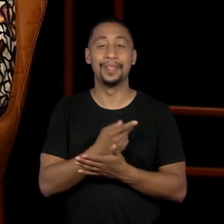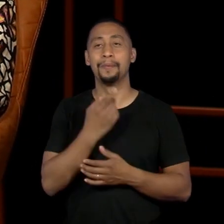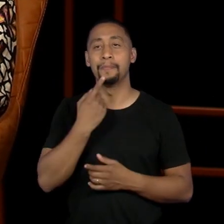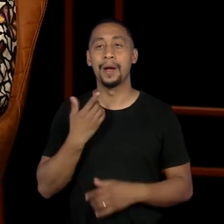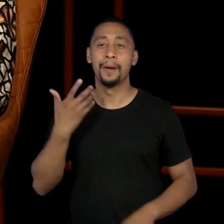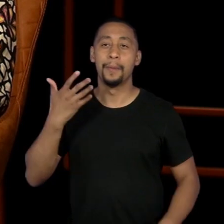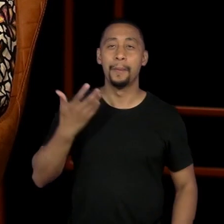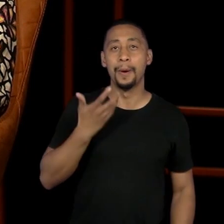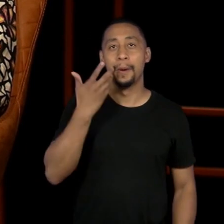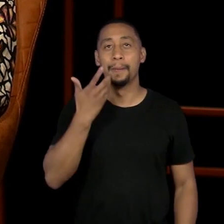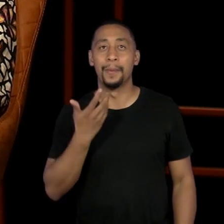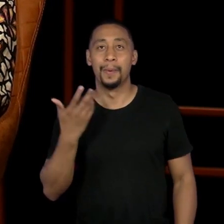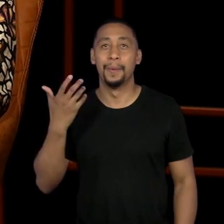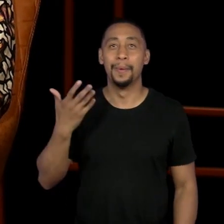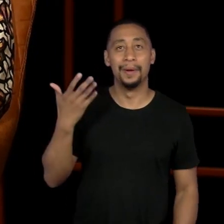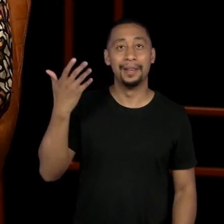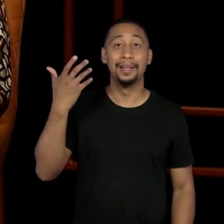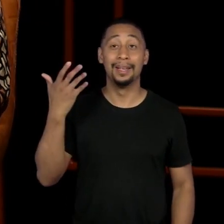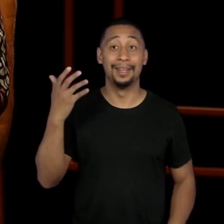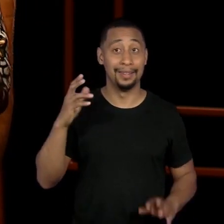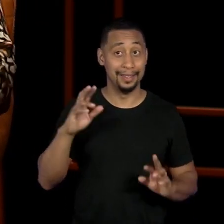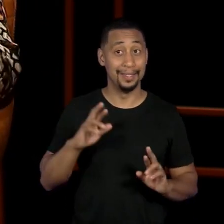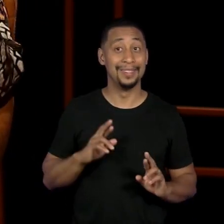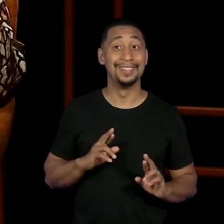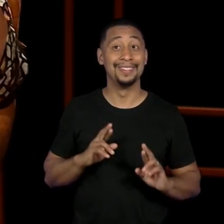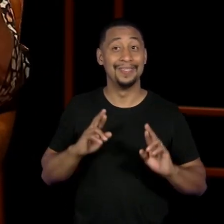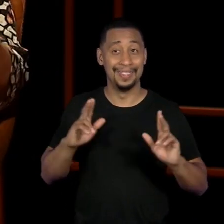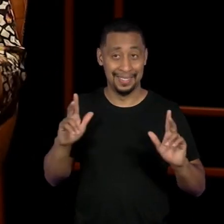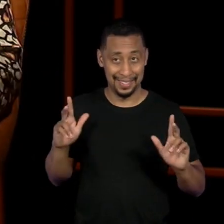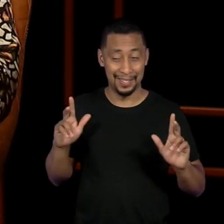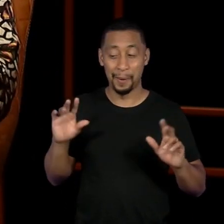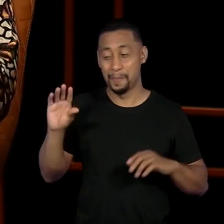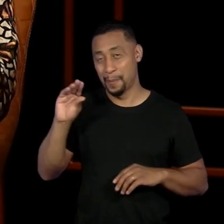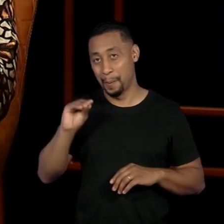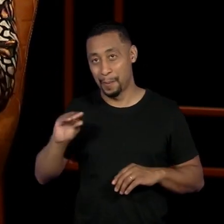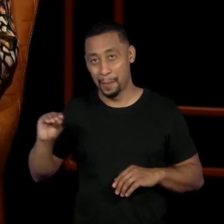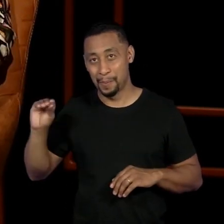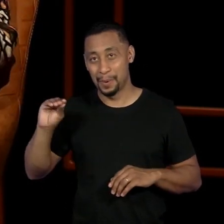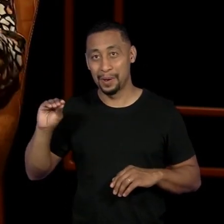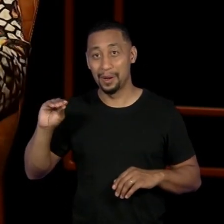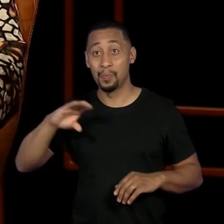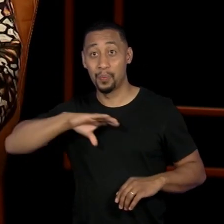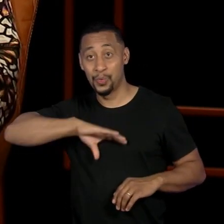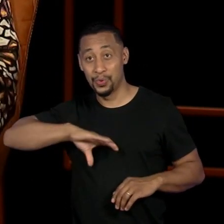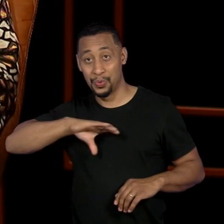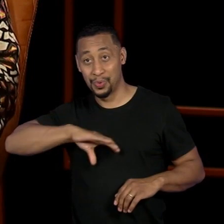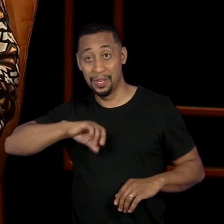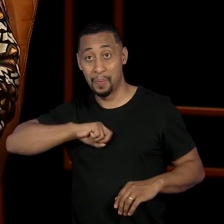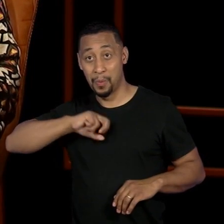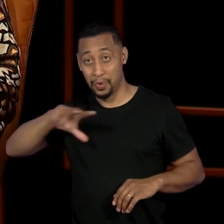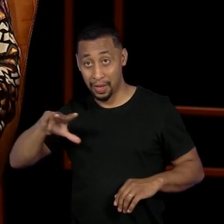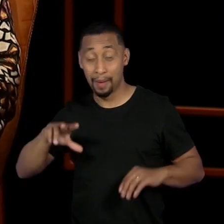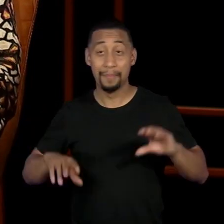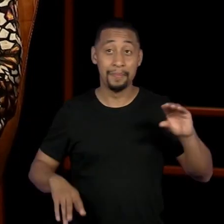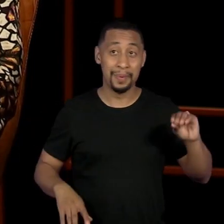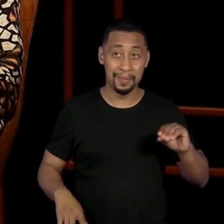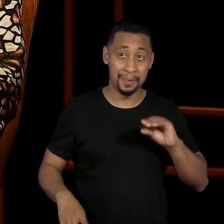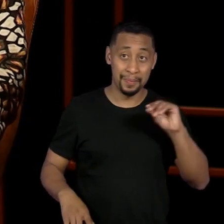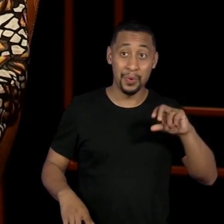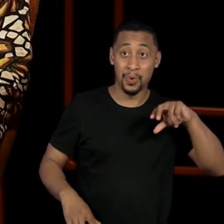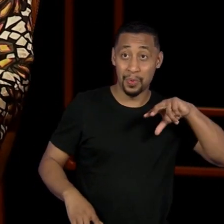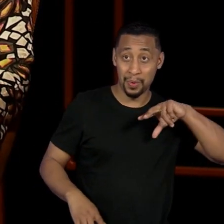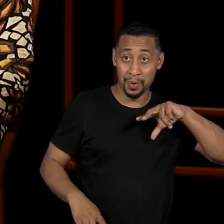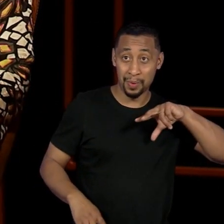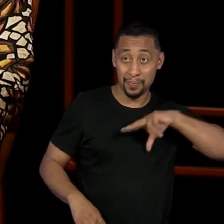que está a história da diferença de falar português de Portugal ou português do Brasil ou outro qualquer. Que é